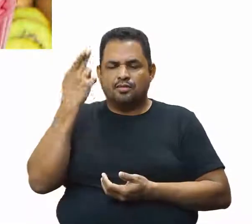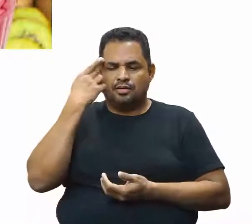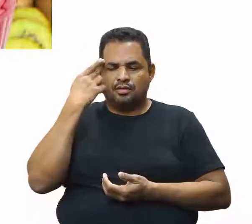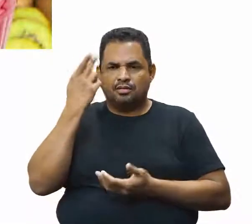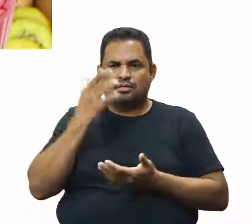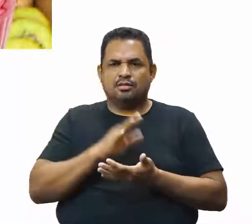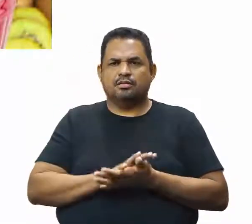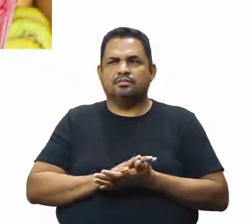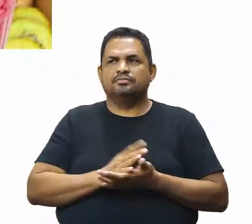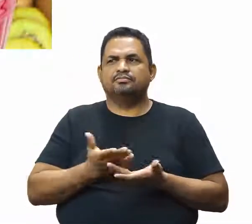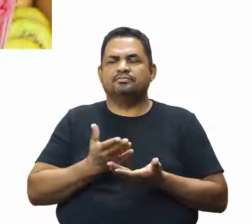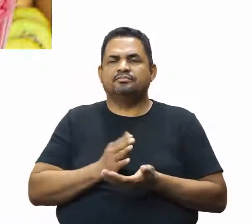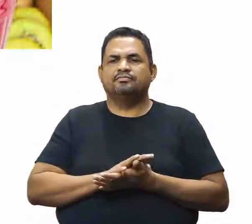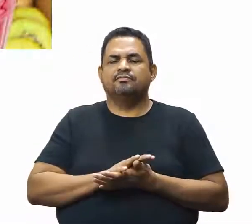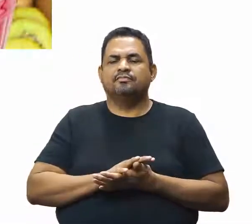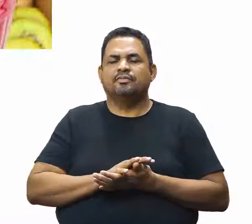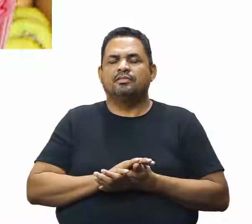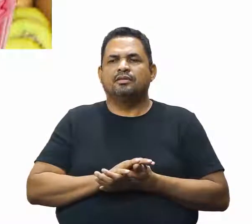natural, que vende aquele pessoal que faz